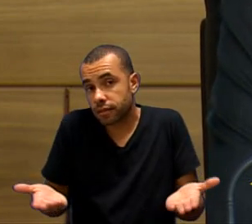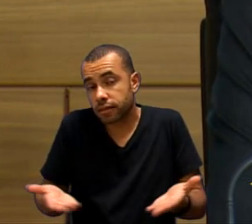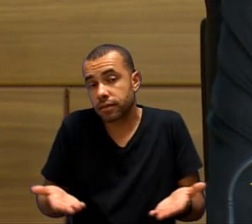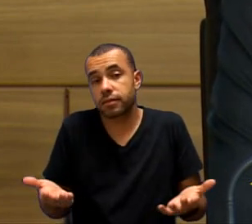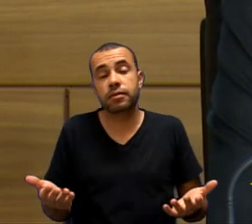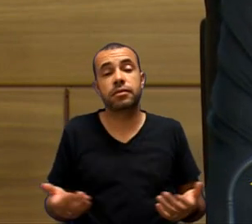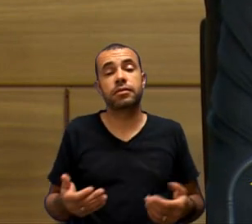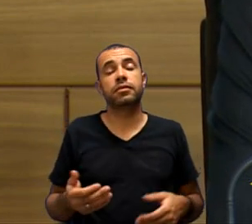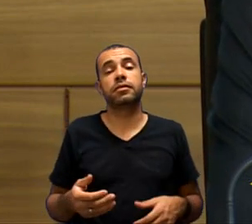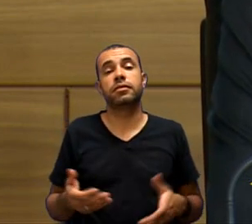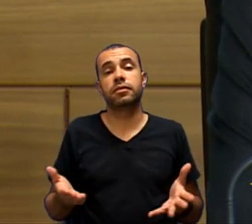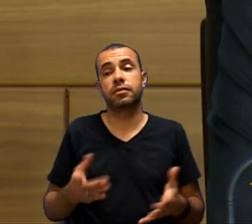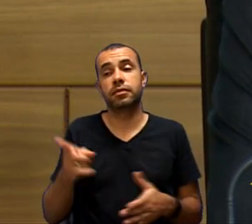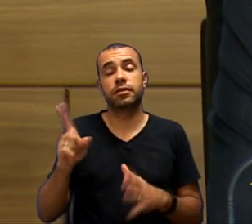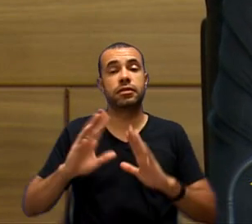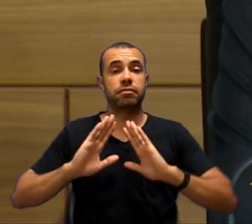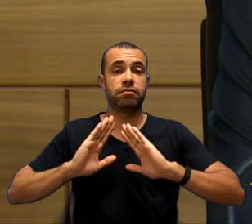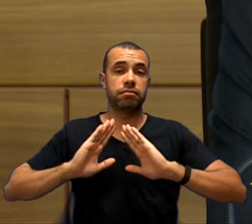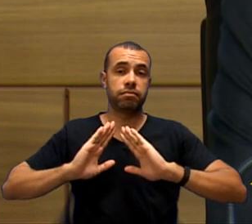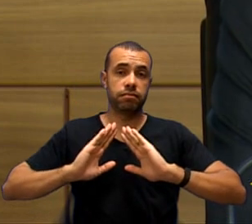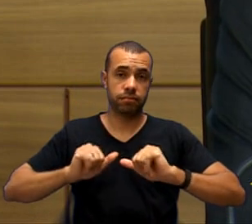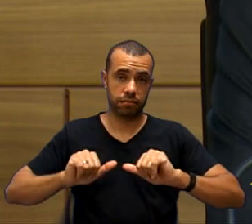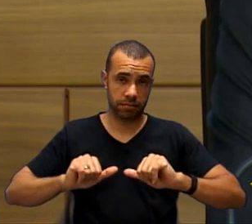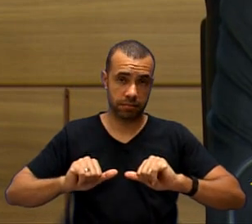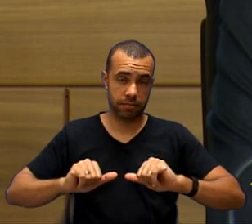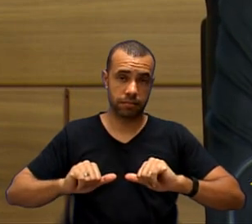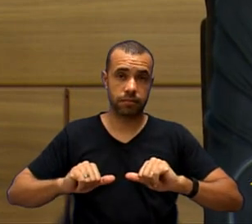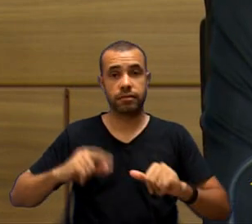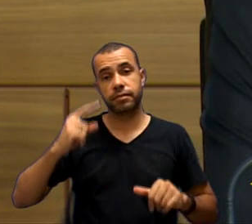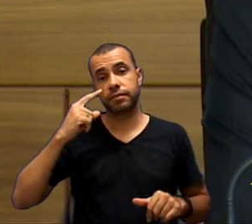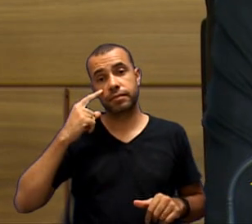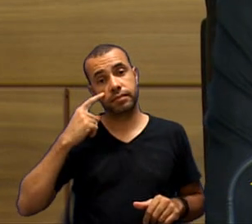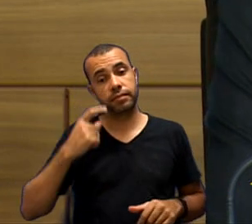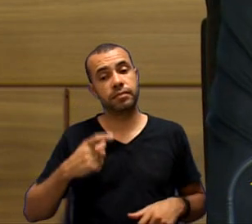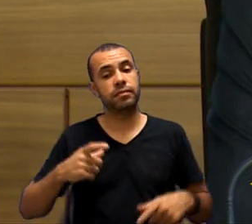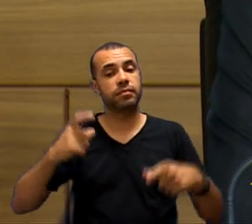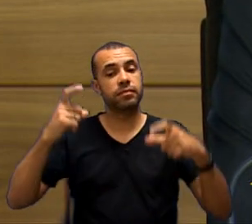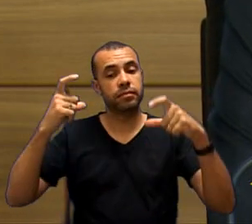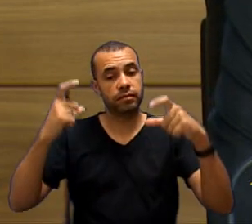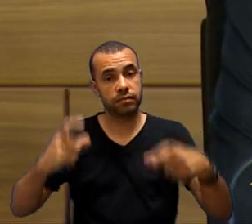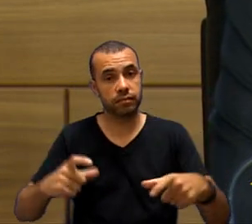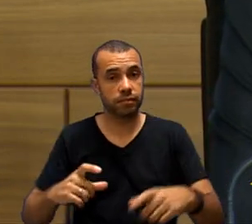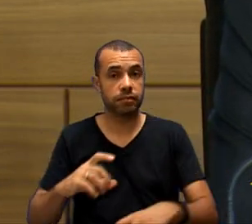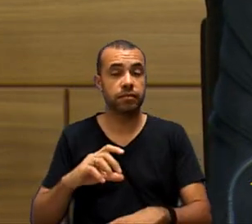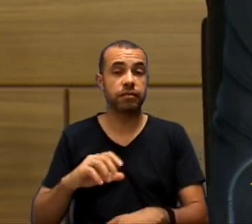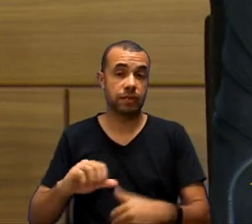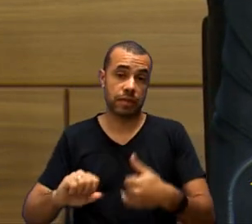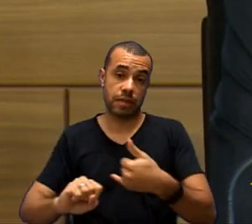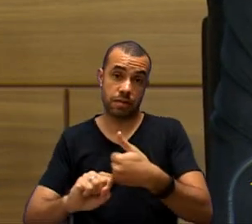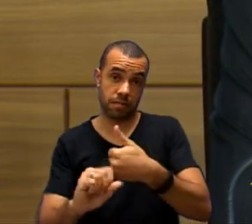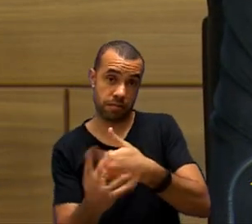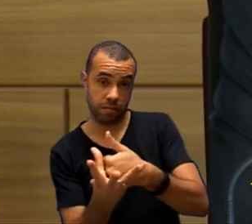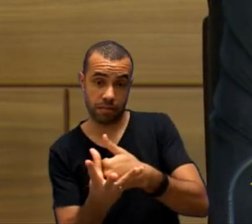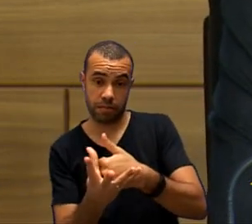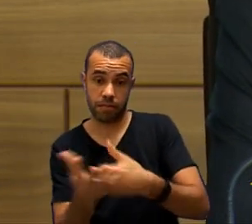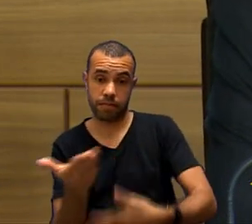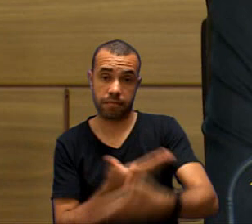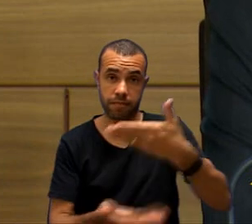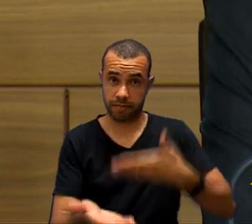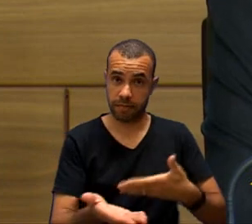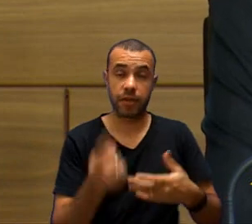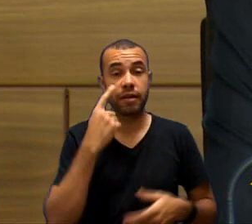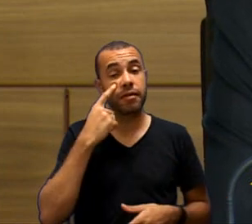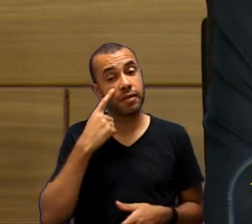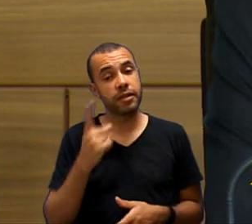E agora eles pediram uma área para que se faça a compensação ambiental, que nós já escolhemos a área e